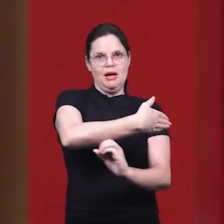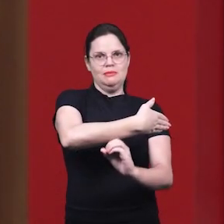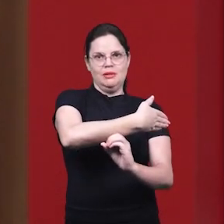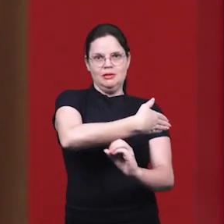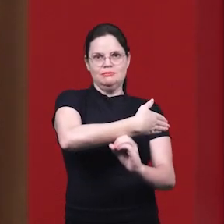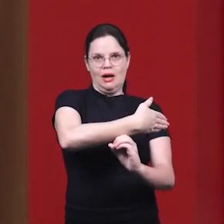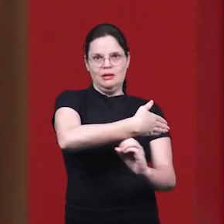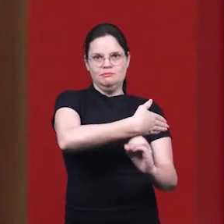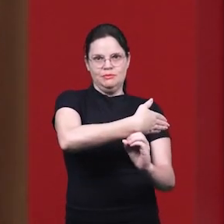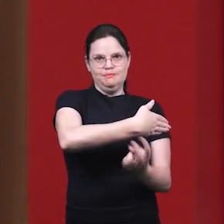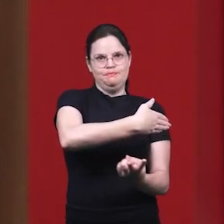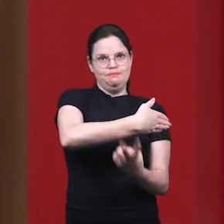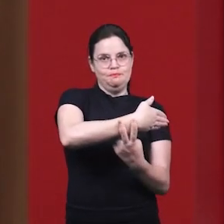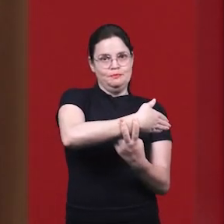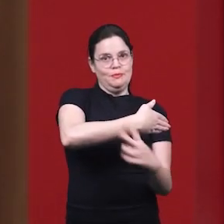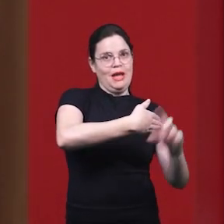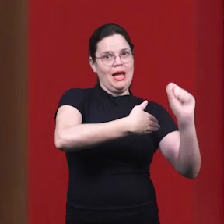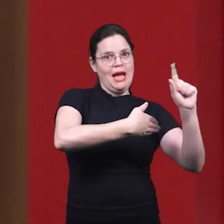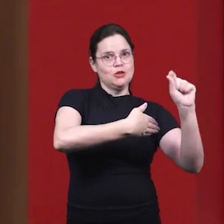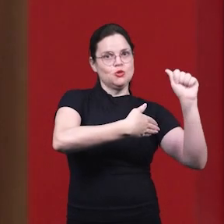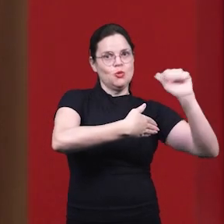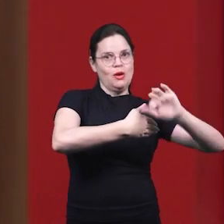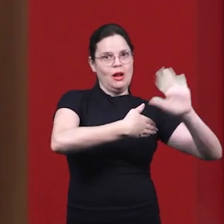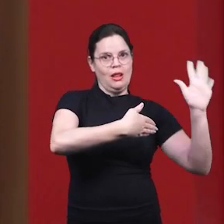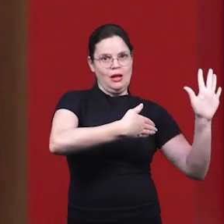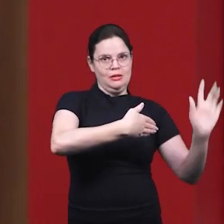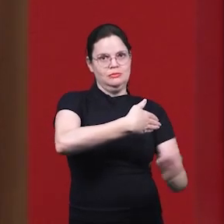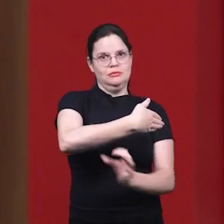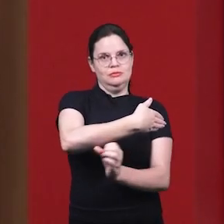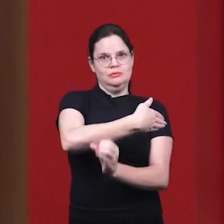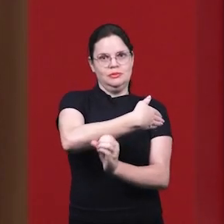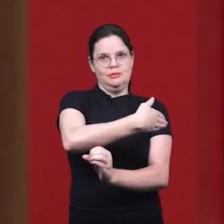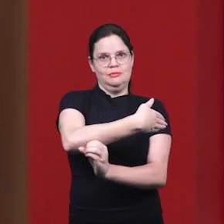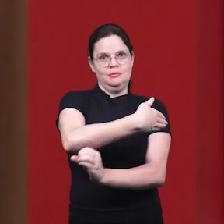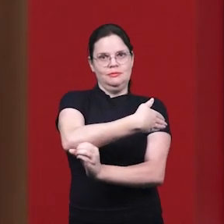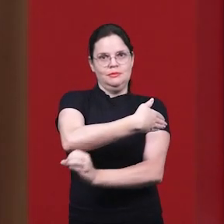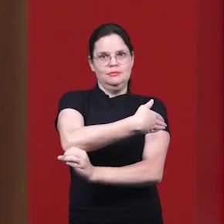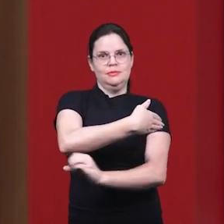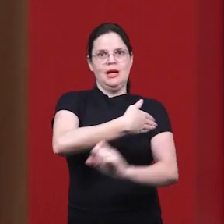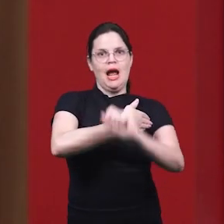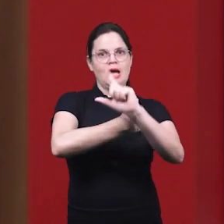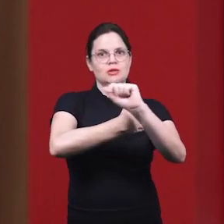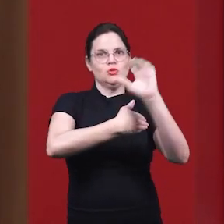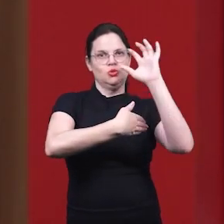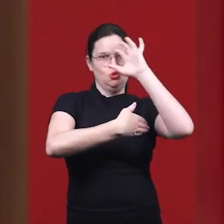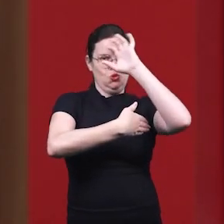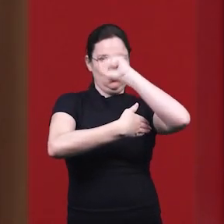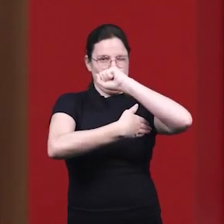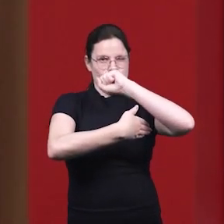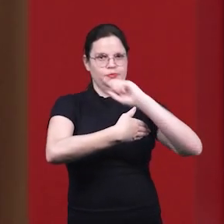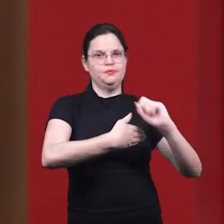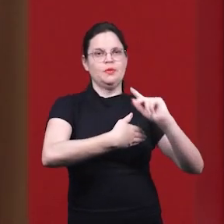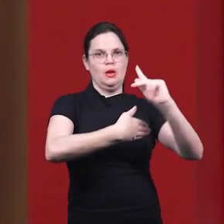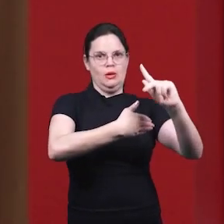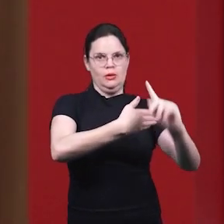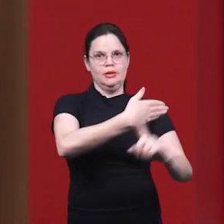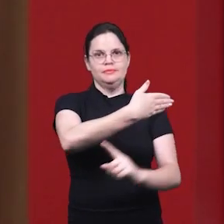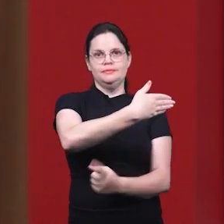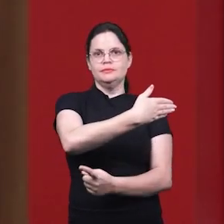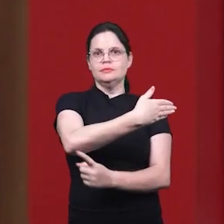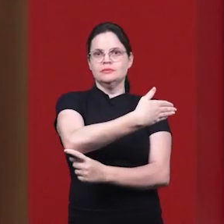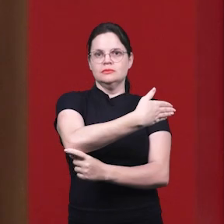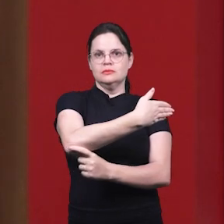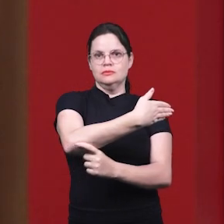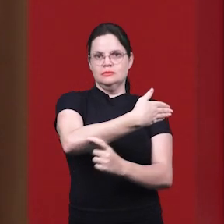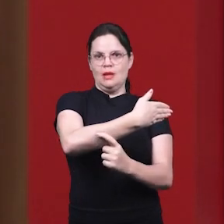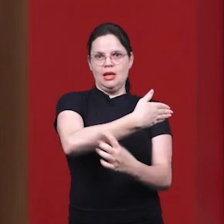que durante o tempo da igreja, Israel saiu do plano de Deus. E que depois que a igreja for arrebatada,